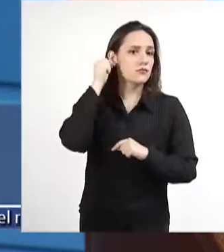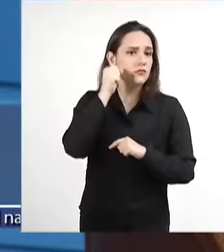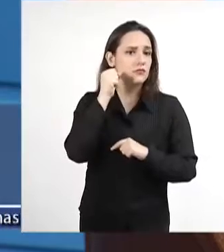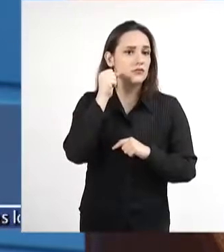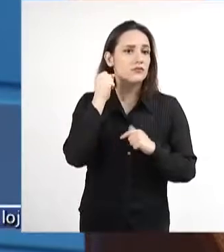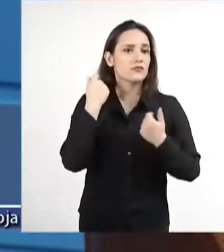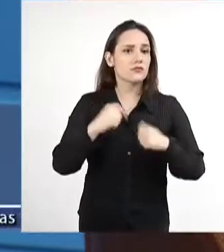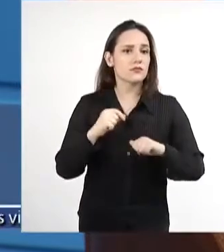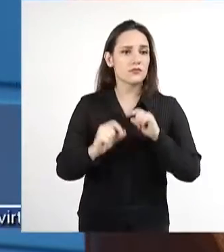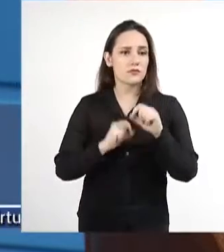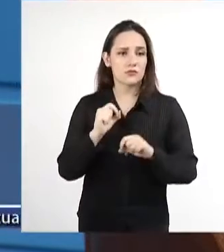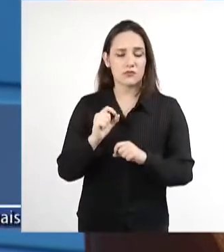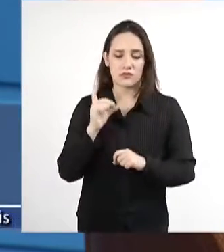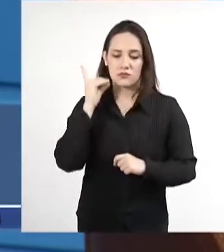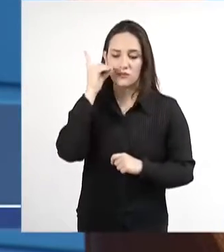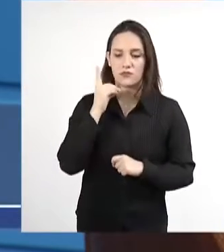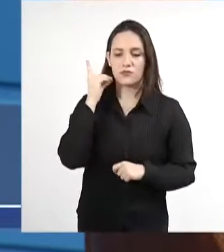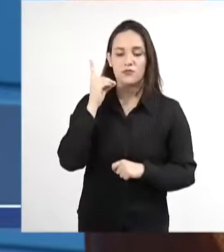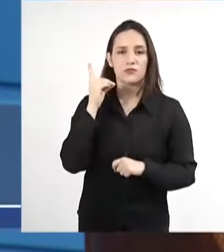do deputado estadual.